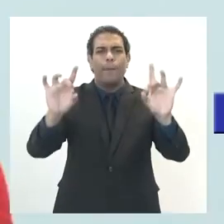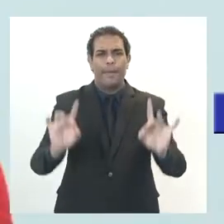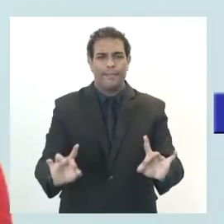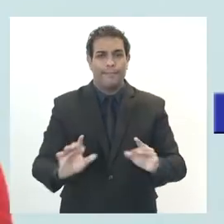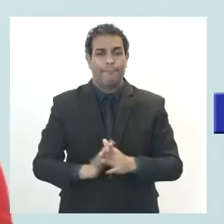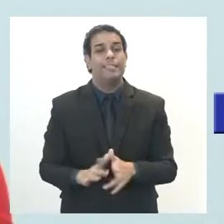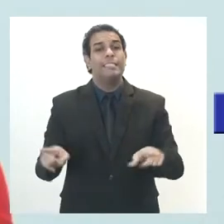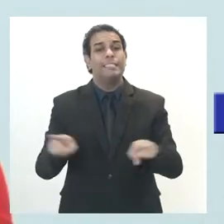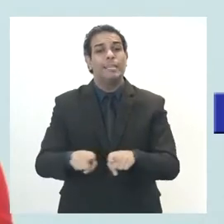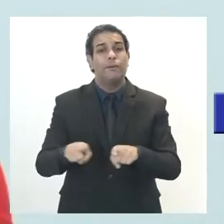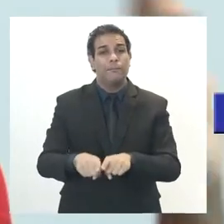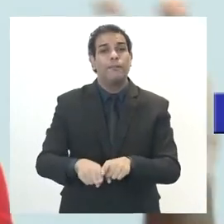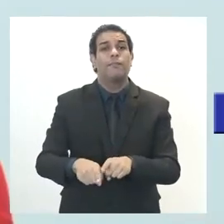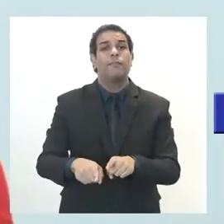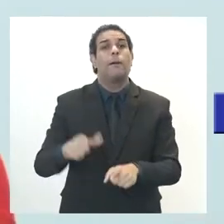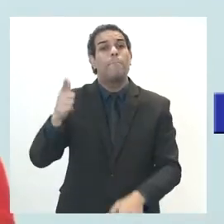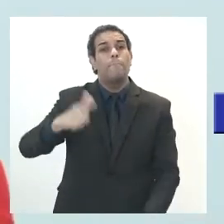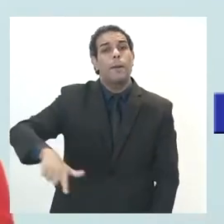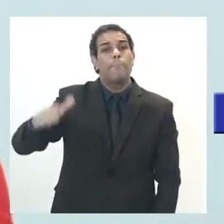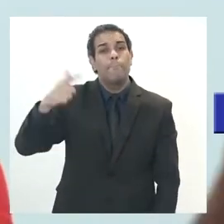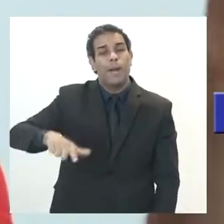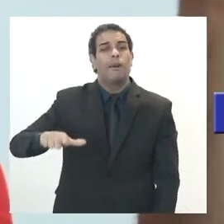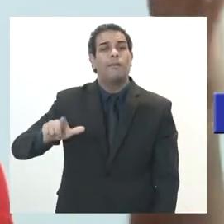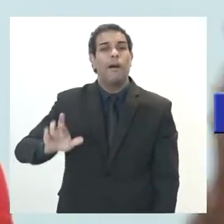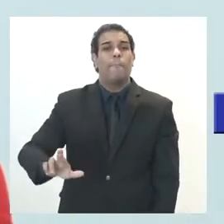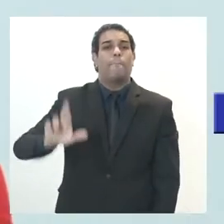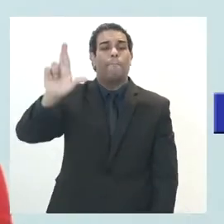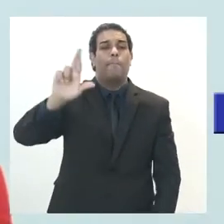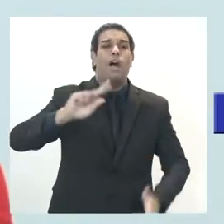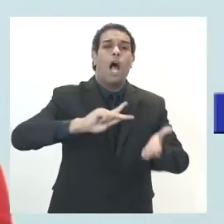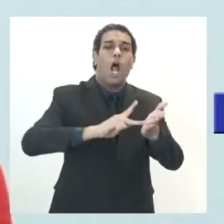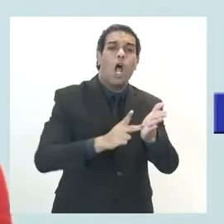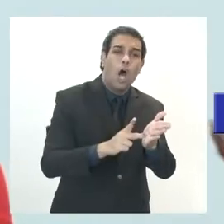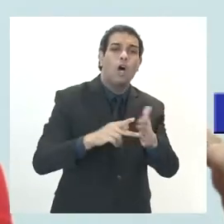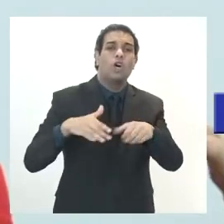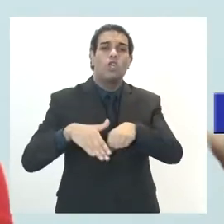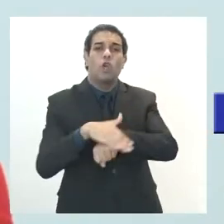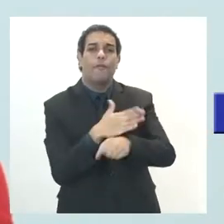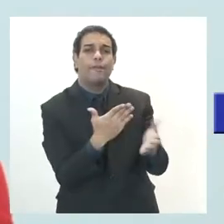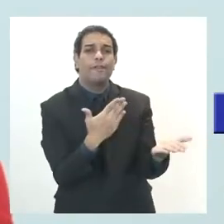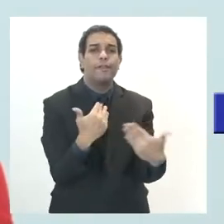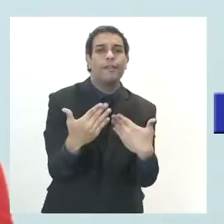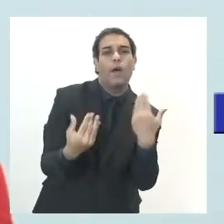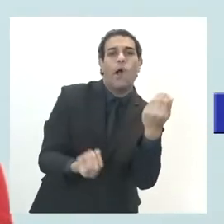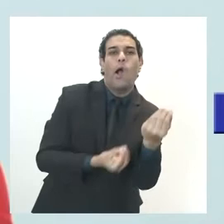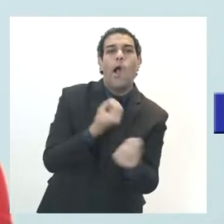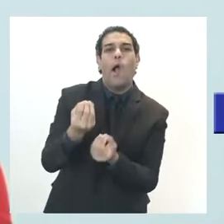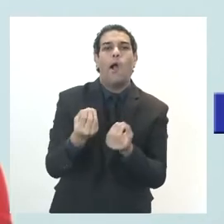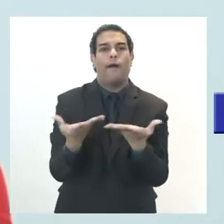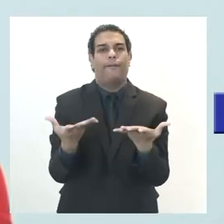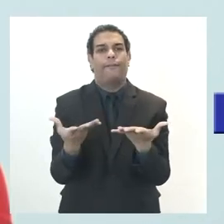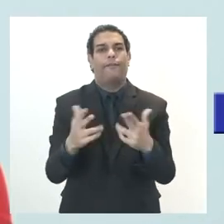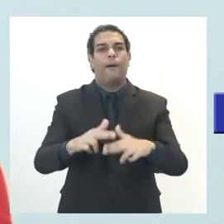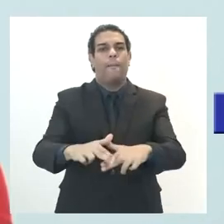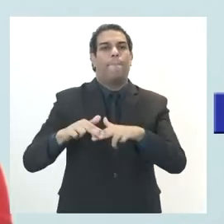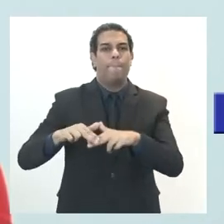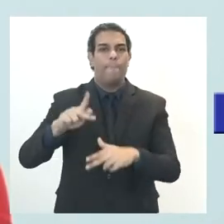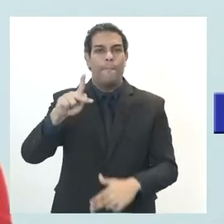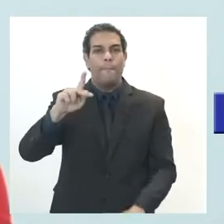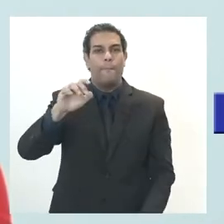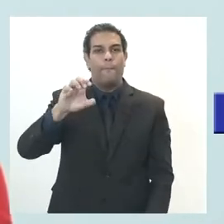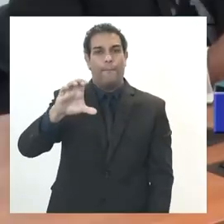não sai ele como outros companheiros de Sindicato também vem conversando vem debatendo esse e essa pack